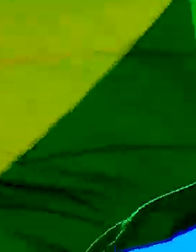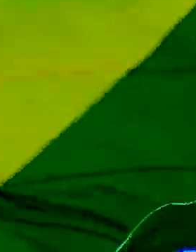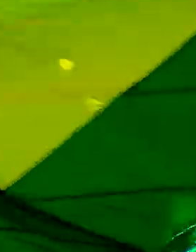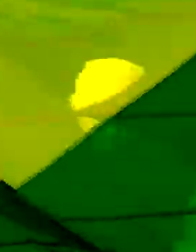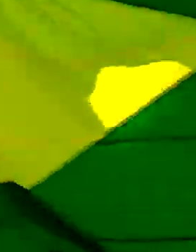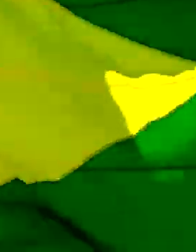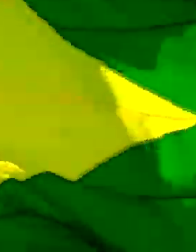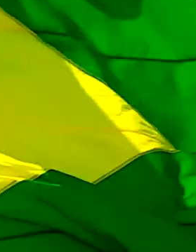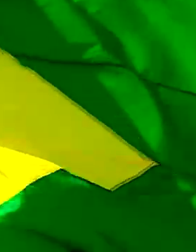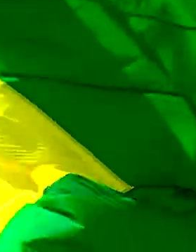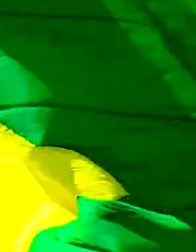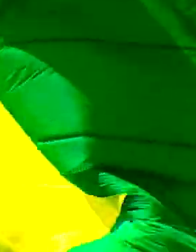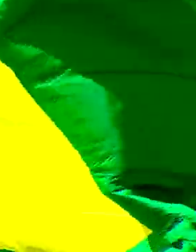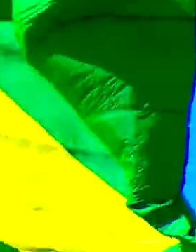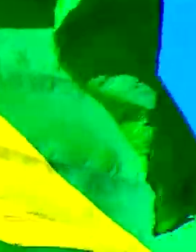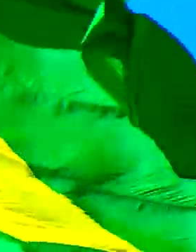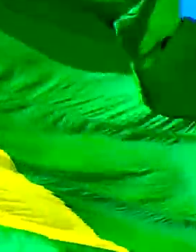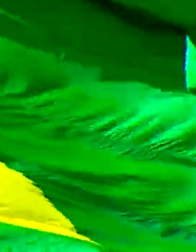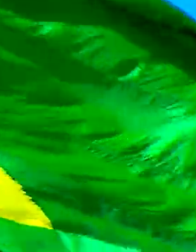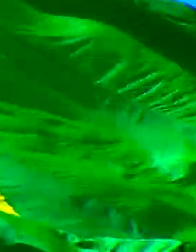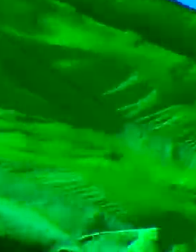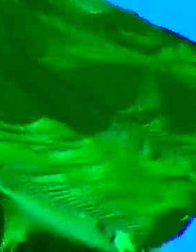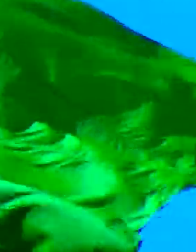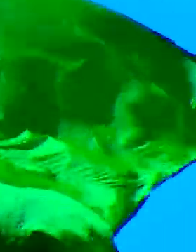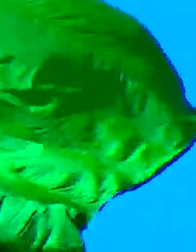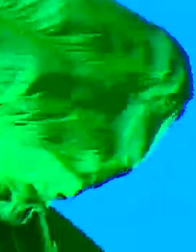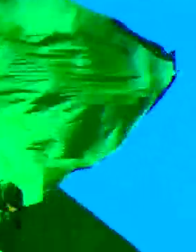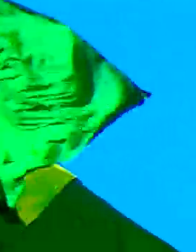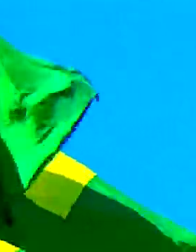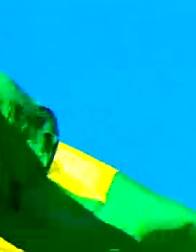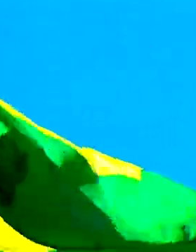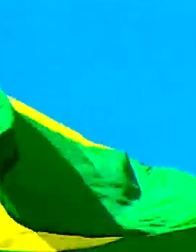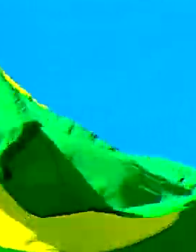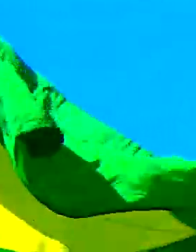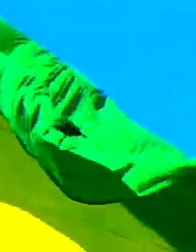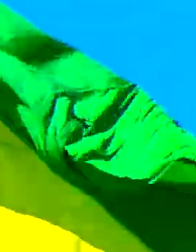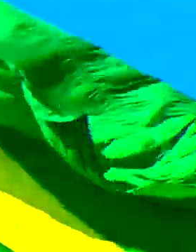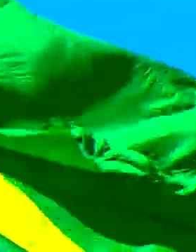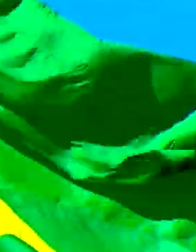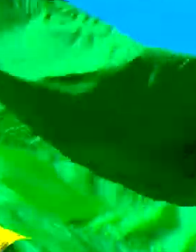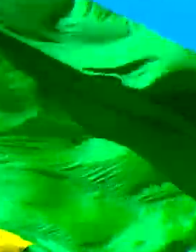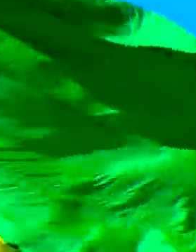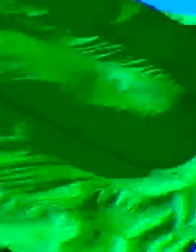E aí E aí